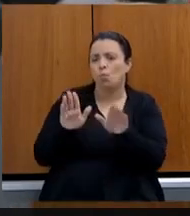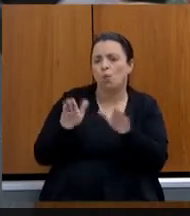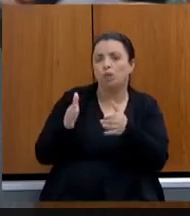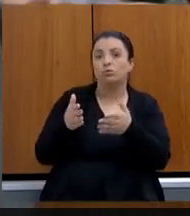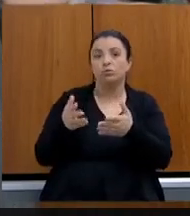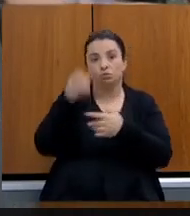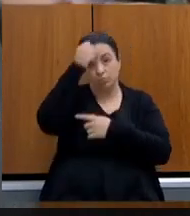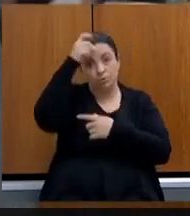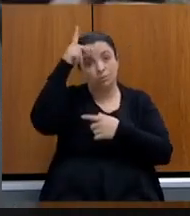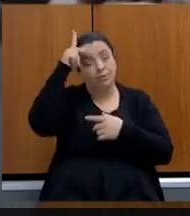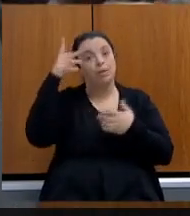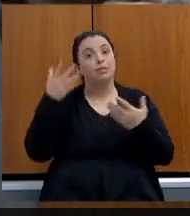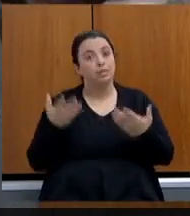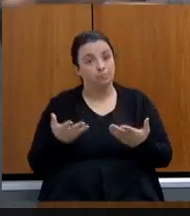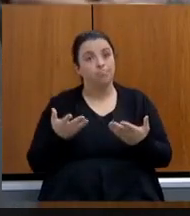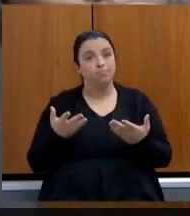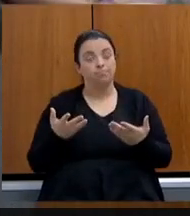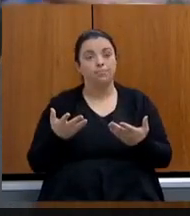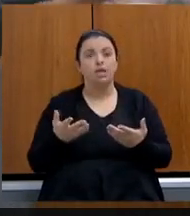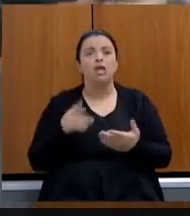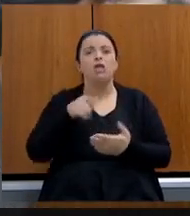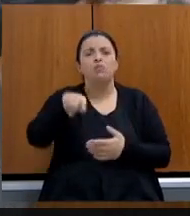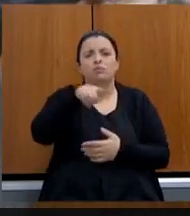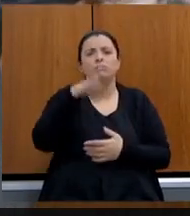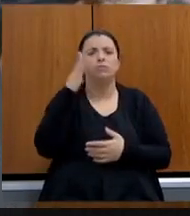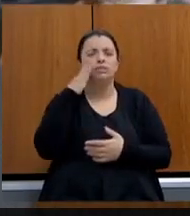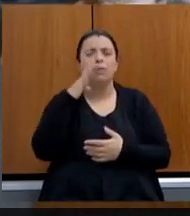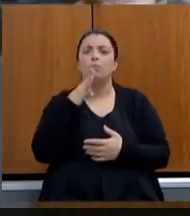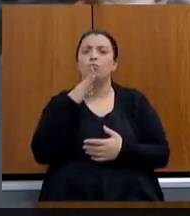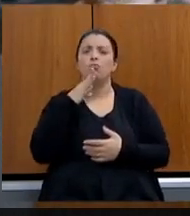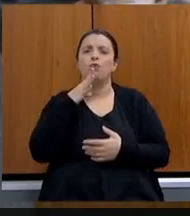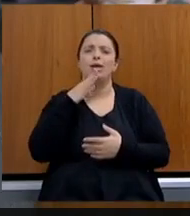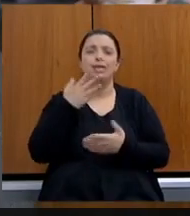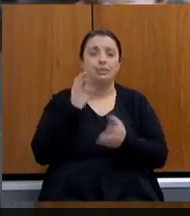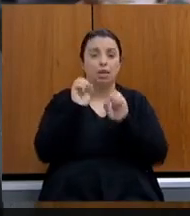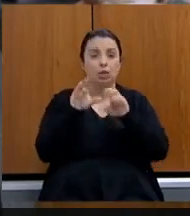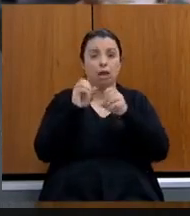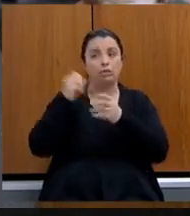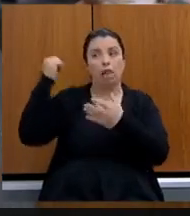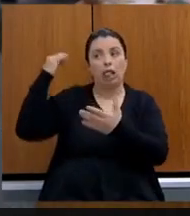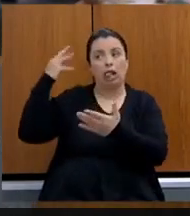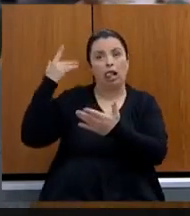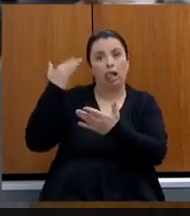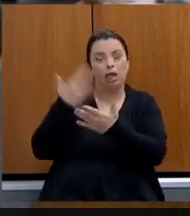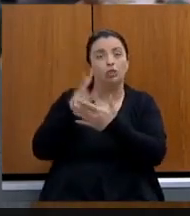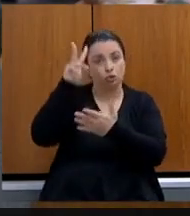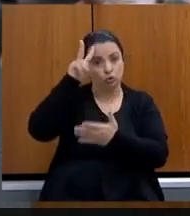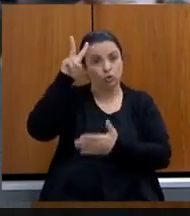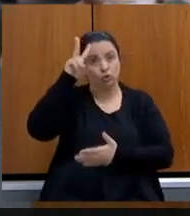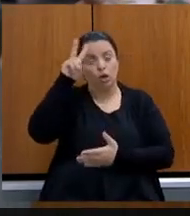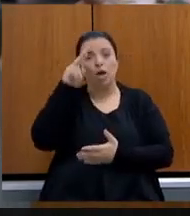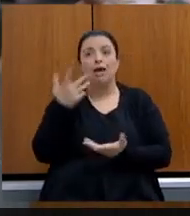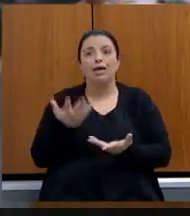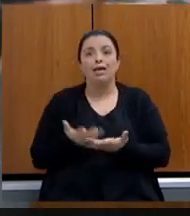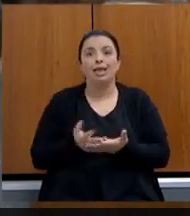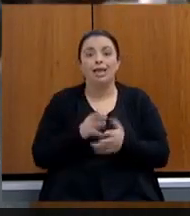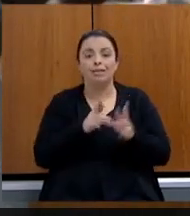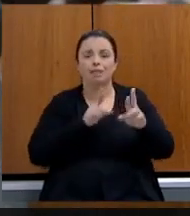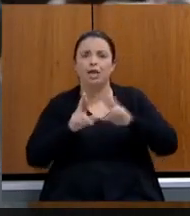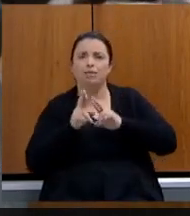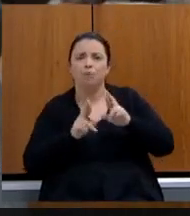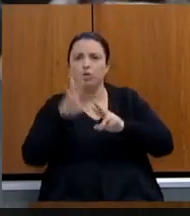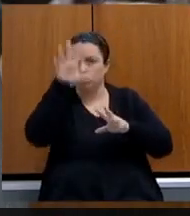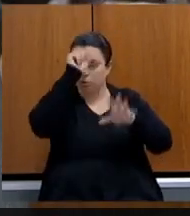Eu acho que todo mundo que conhece bem a história da educação e os resultados de aprendizagem Deputado a Laura fala muito disso